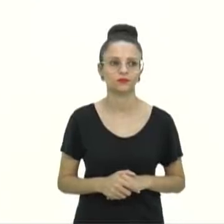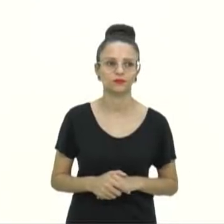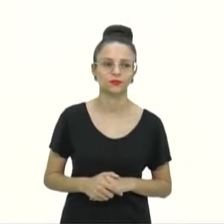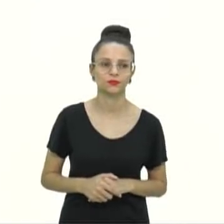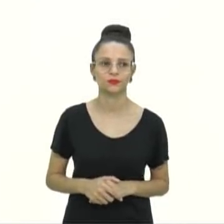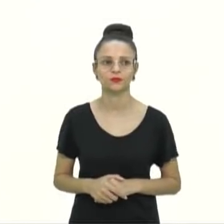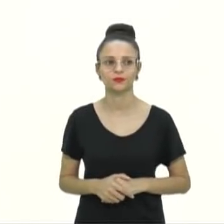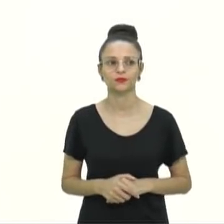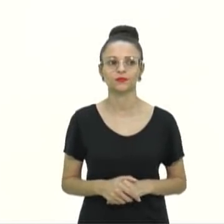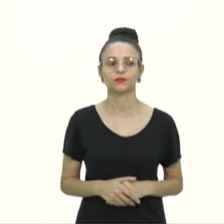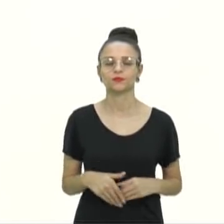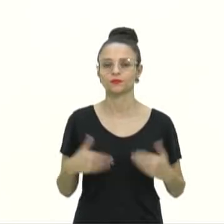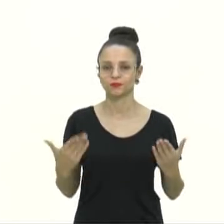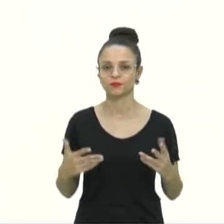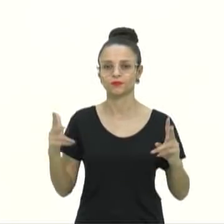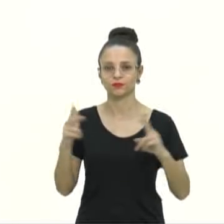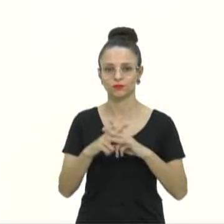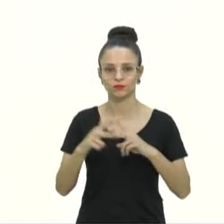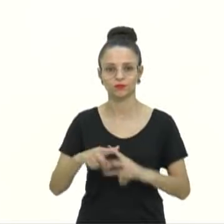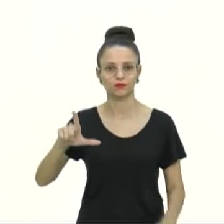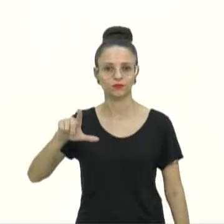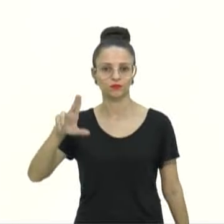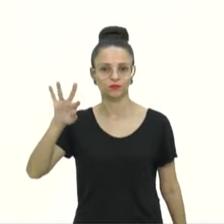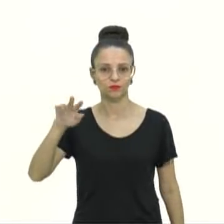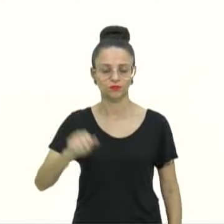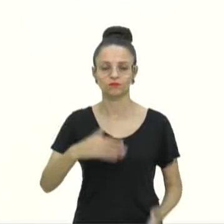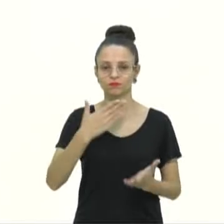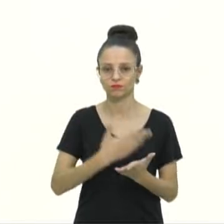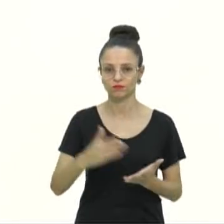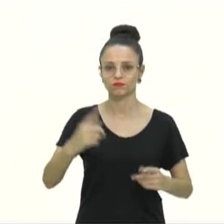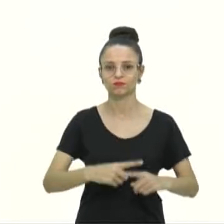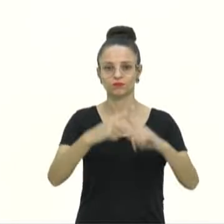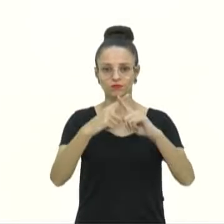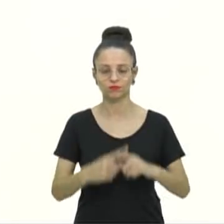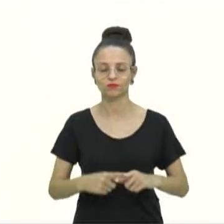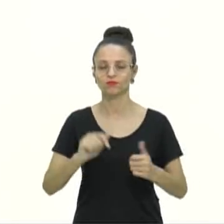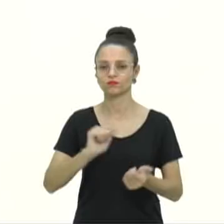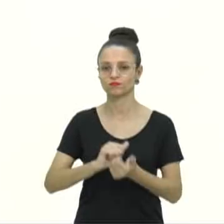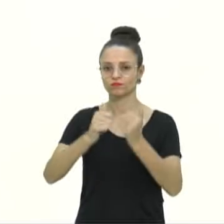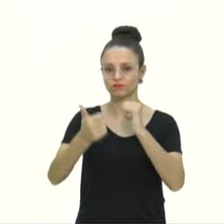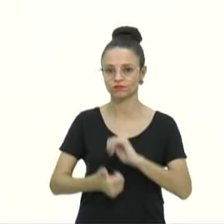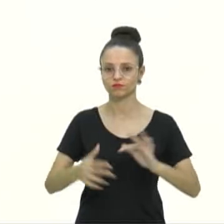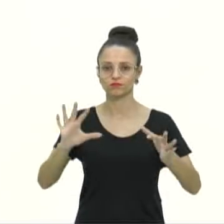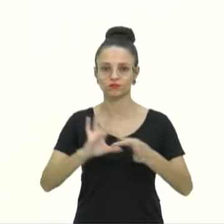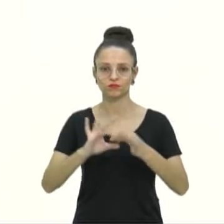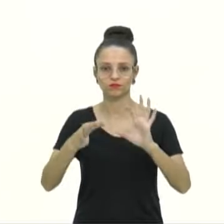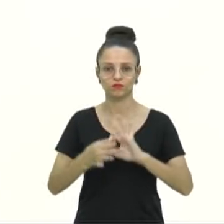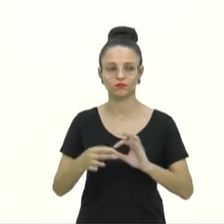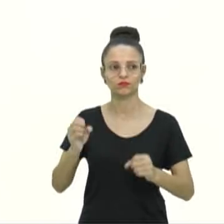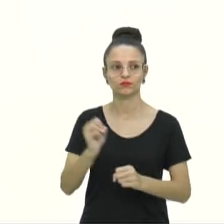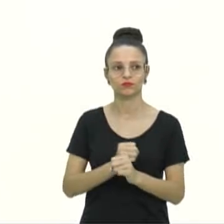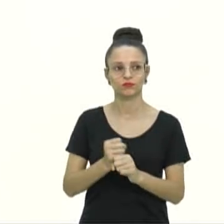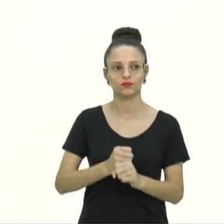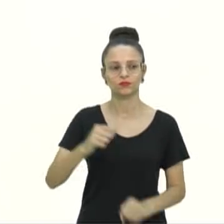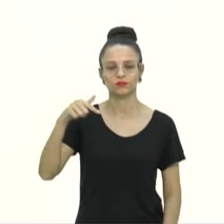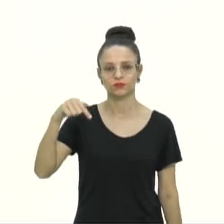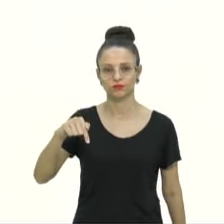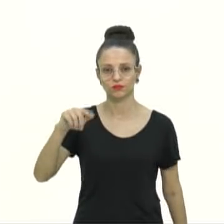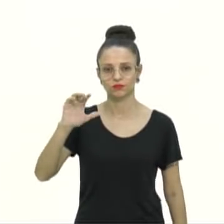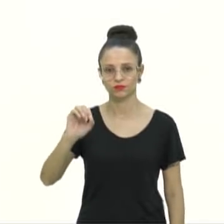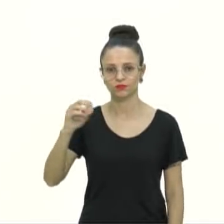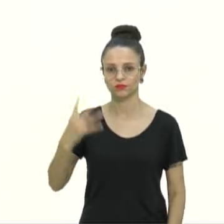Então, a luta estreou como competição nos Jogos Olímpicos da Era Antiga no ano de